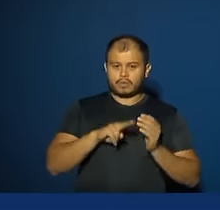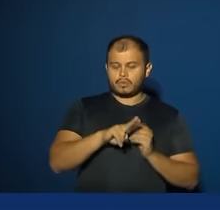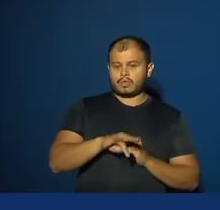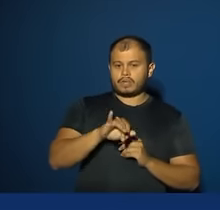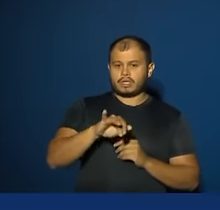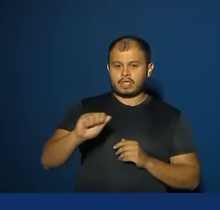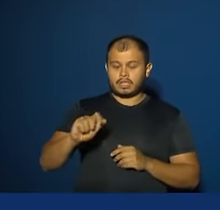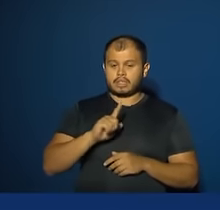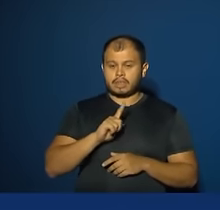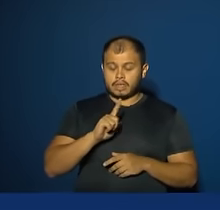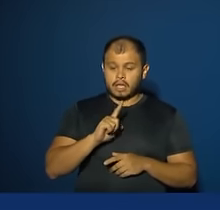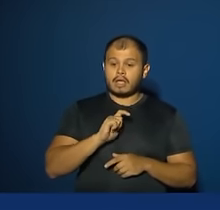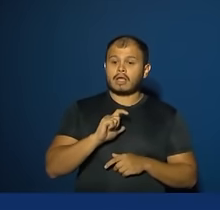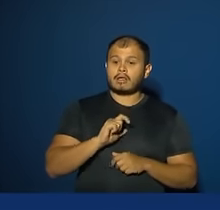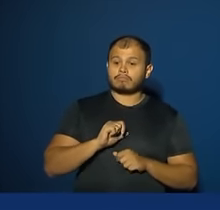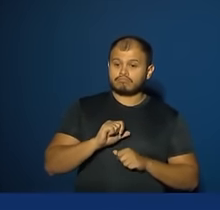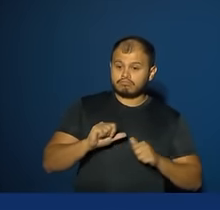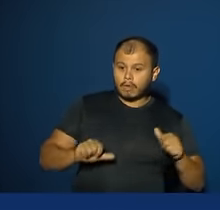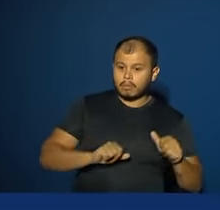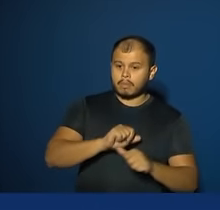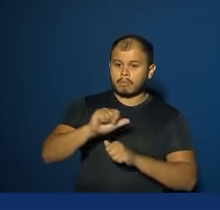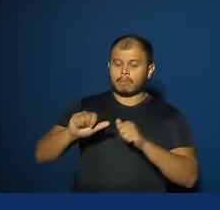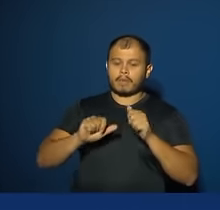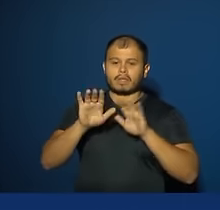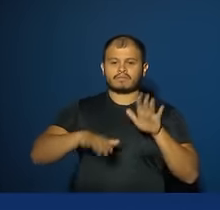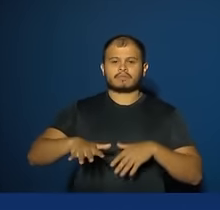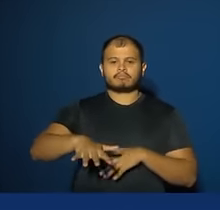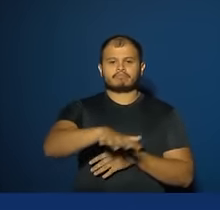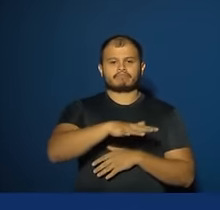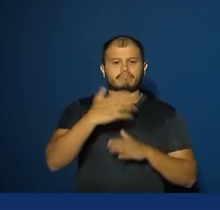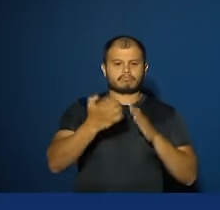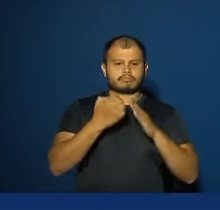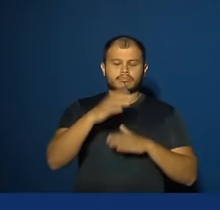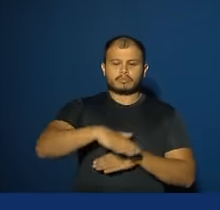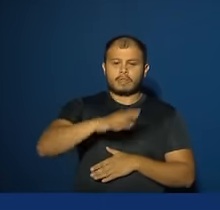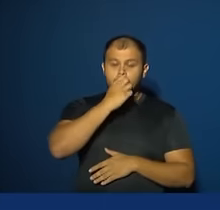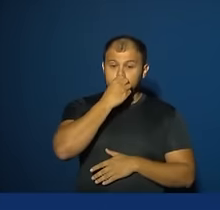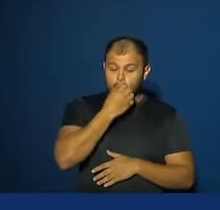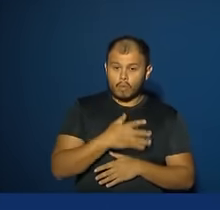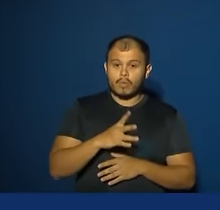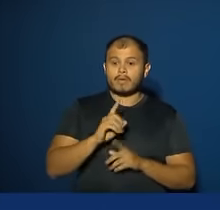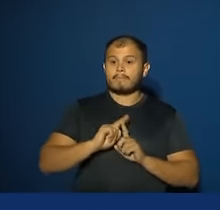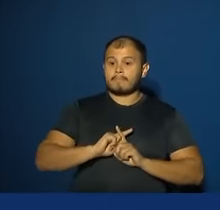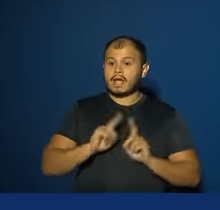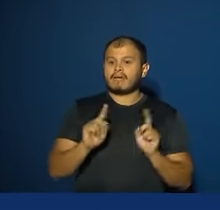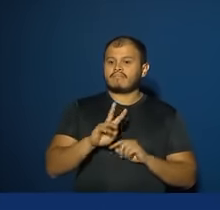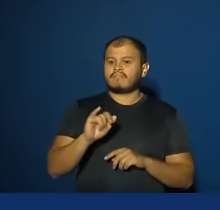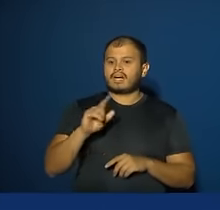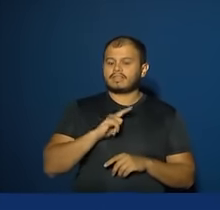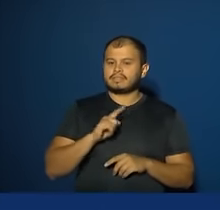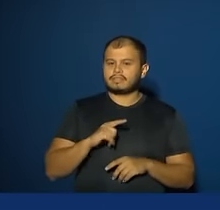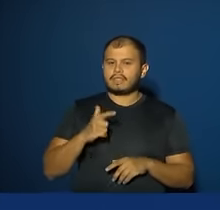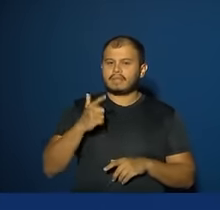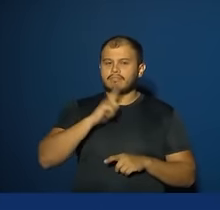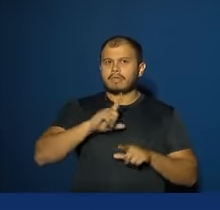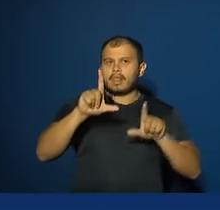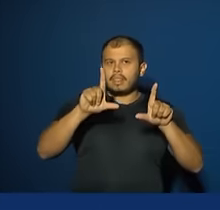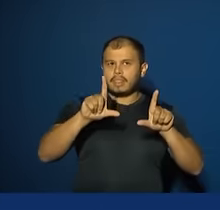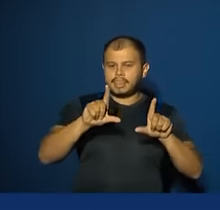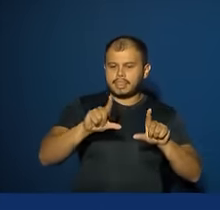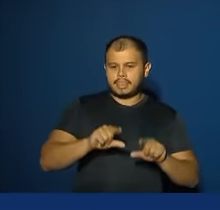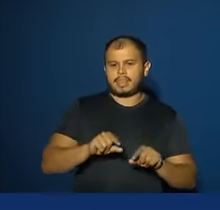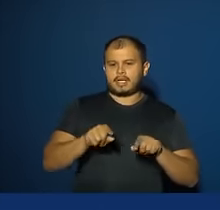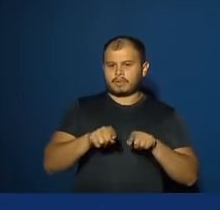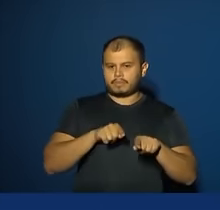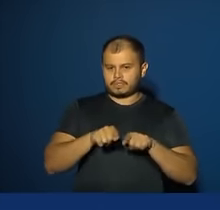E isso, às vezes, para a empresa que era muito boa no setor dela, vai trazer uma vantagem competitiva menor. Vou te